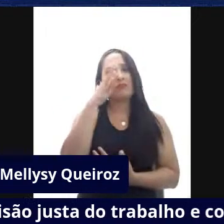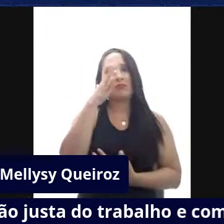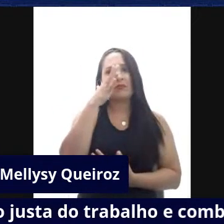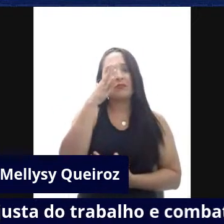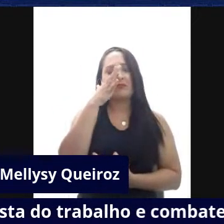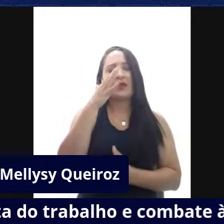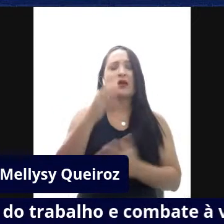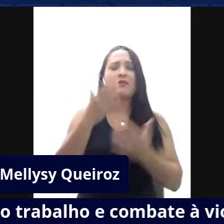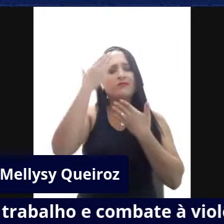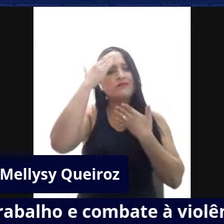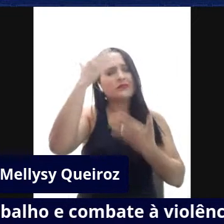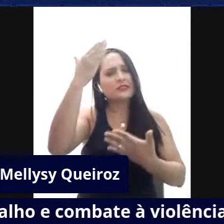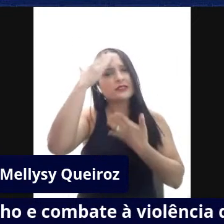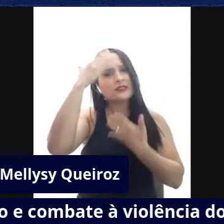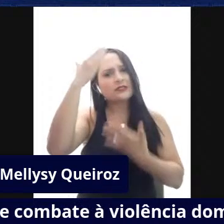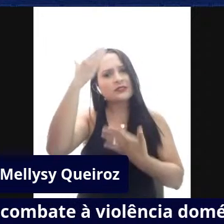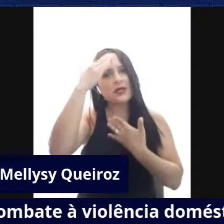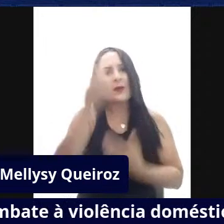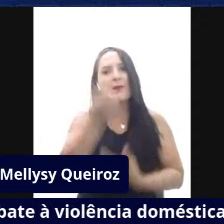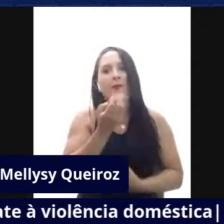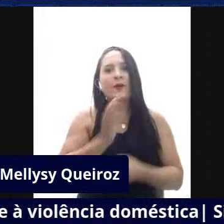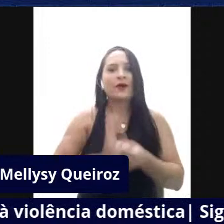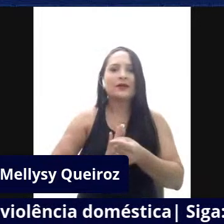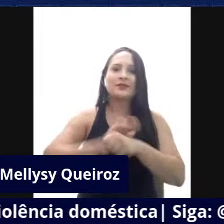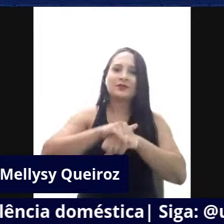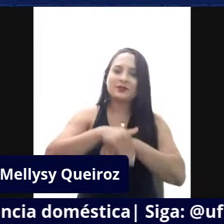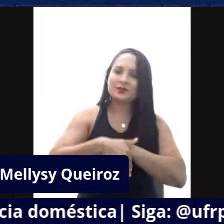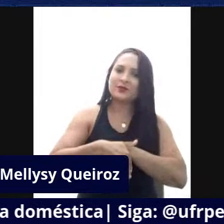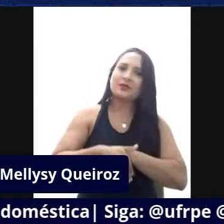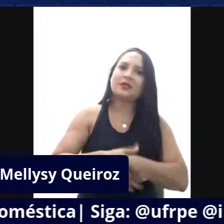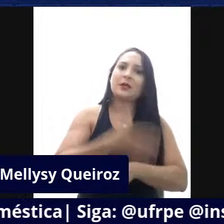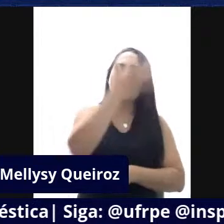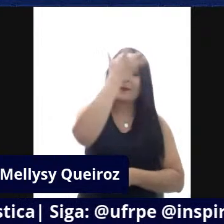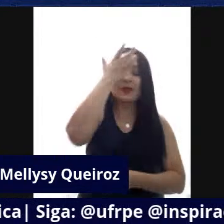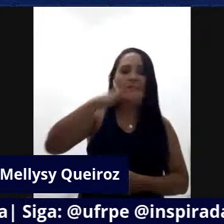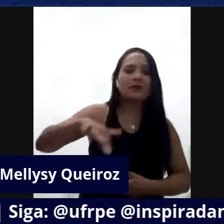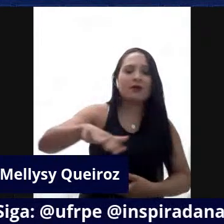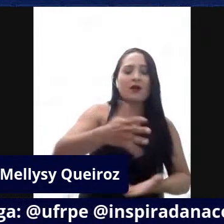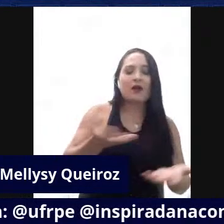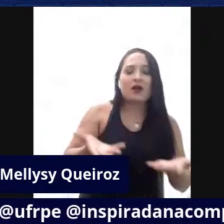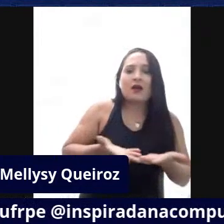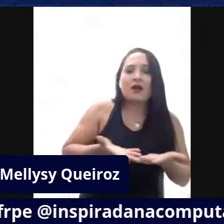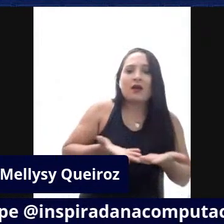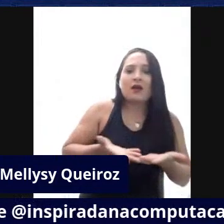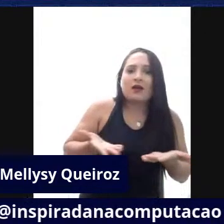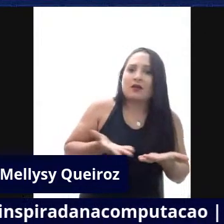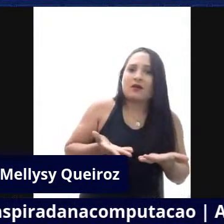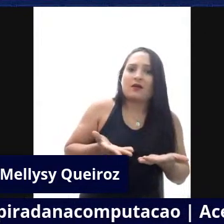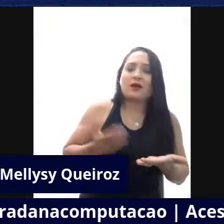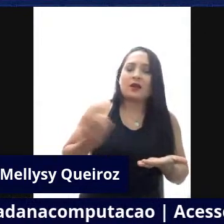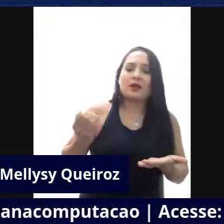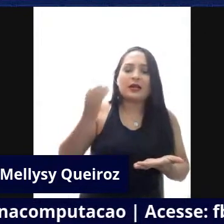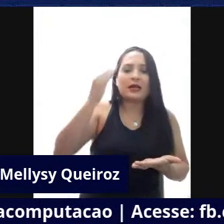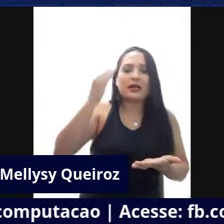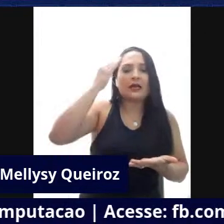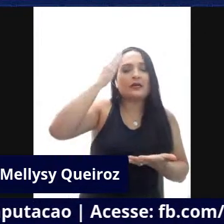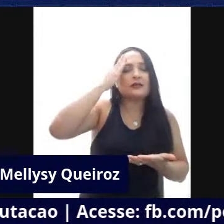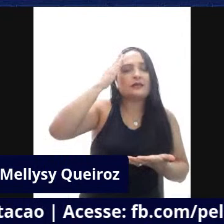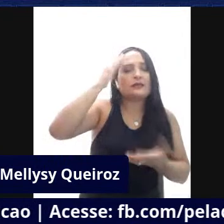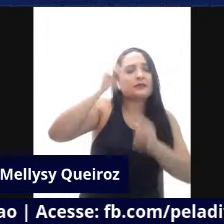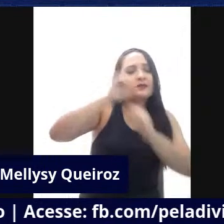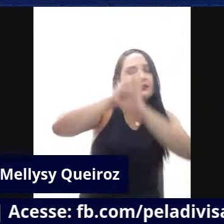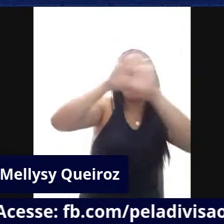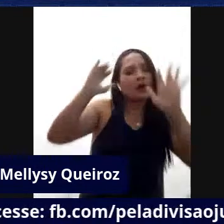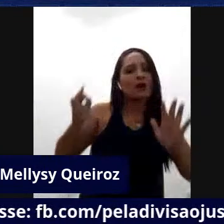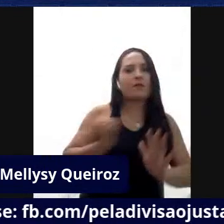isso. Boa Obrigada. noite e que essa geração, né, compreenda a importância de contribuir, né, nessas conquistas, né, de alguma forma. Não